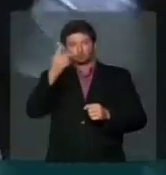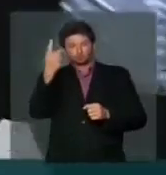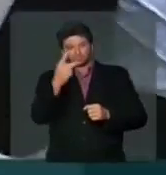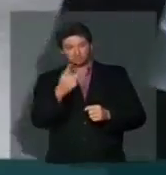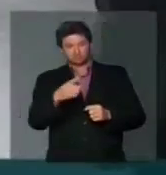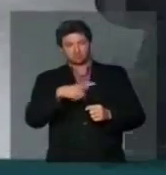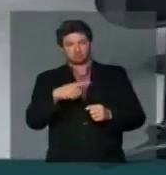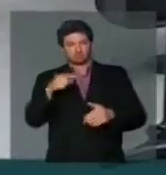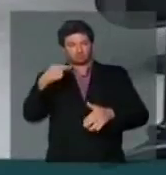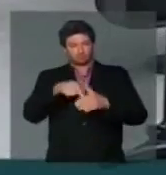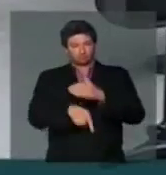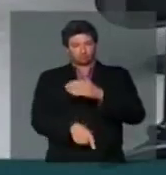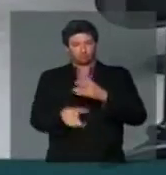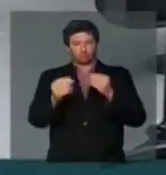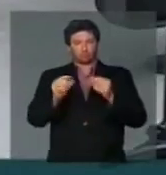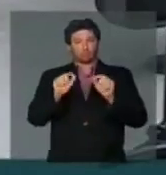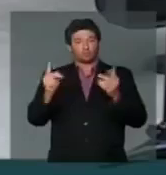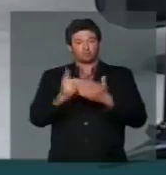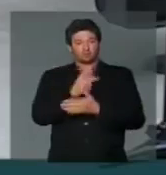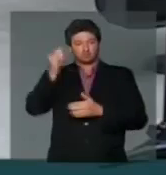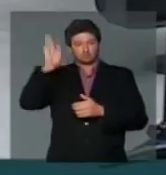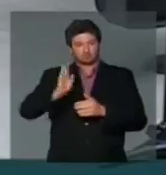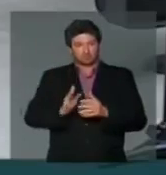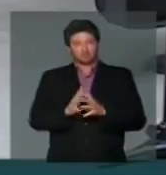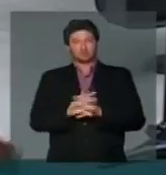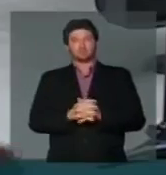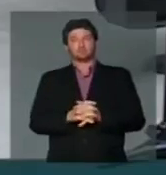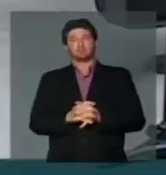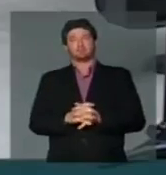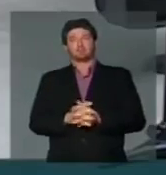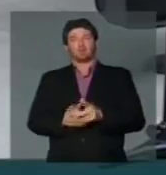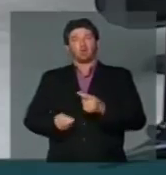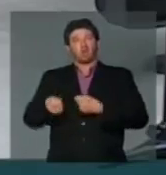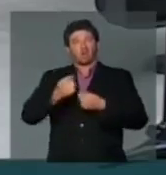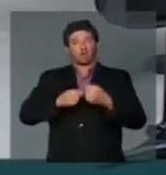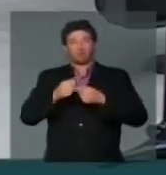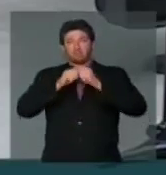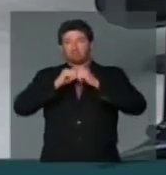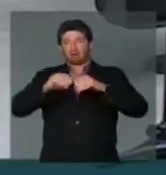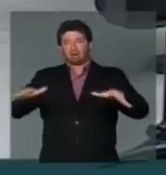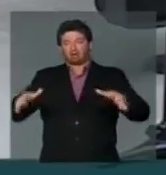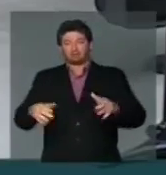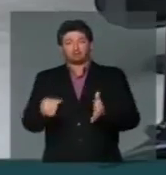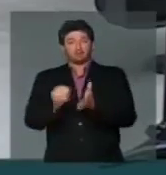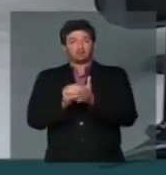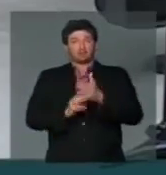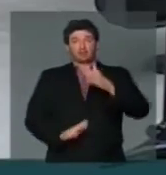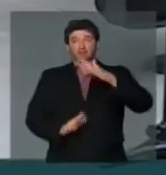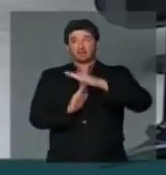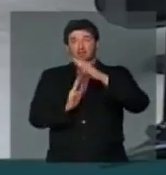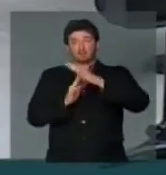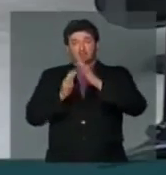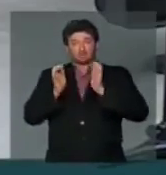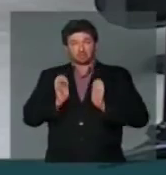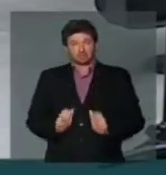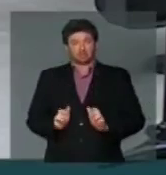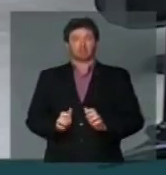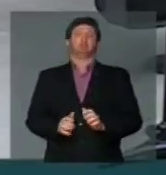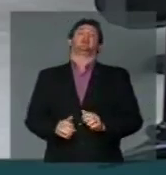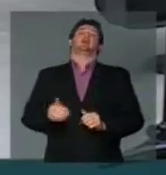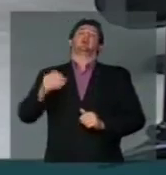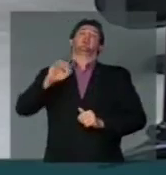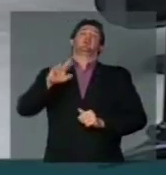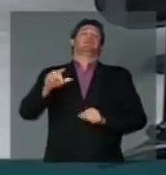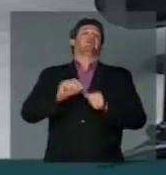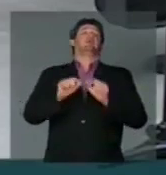com muita precisão o que ocorre hoje no Brasil. A corrupção desenfreada, a falta de limites éticos e morais, com certeza